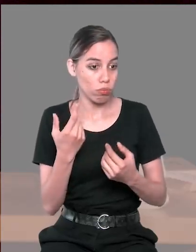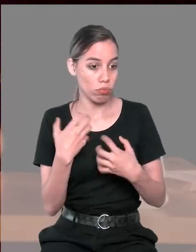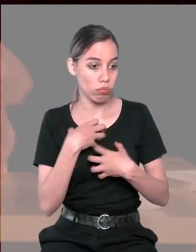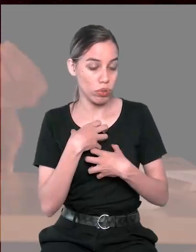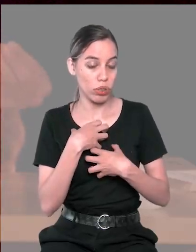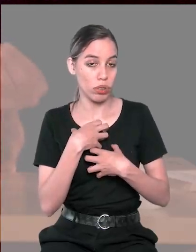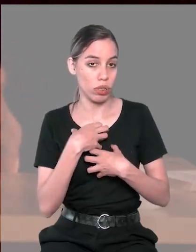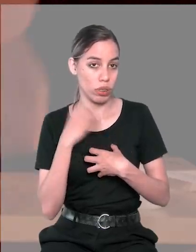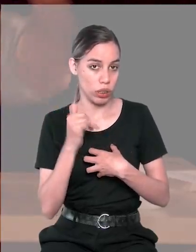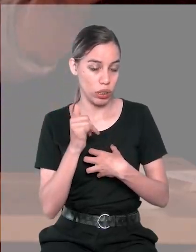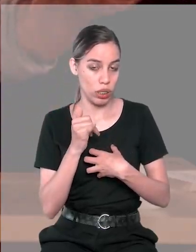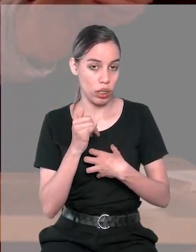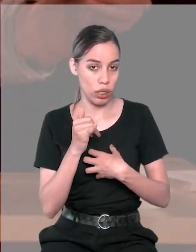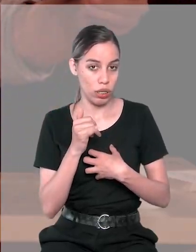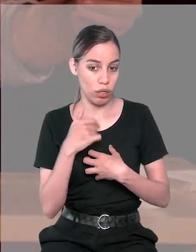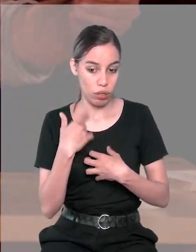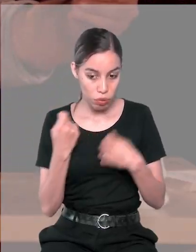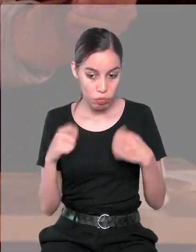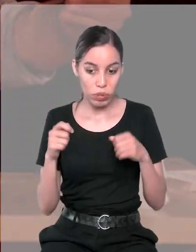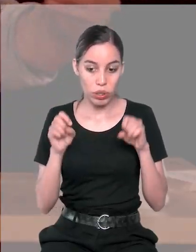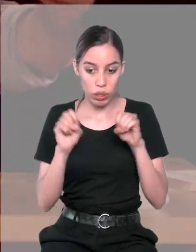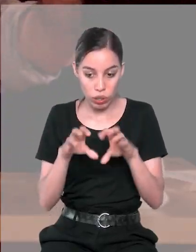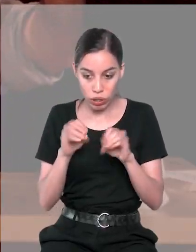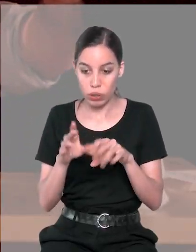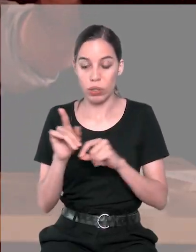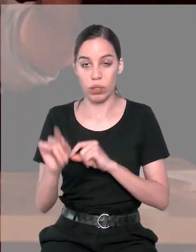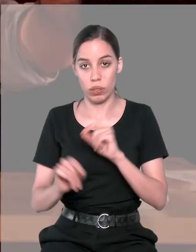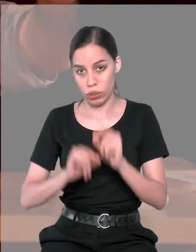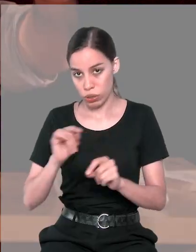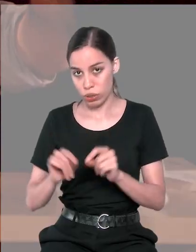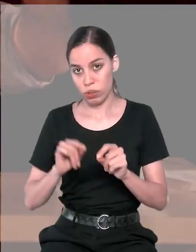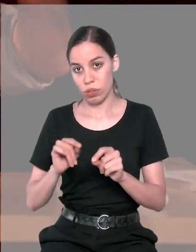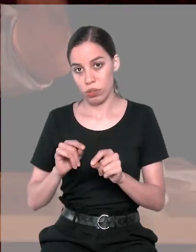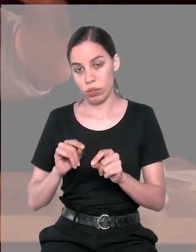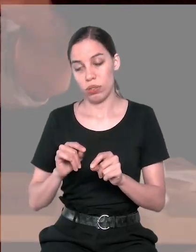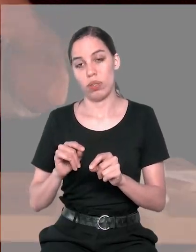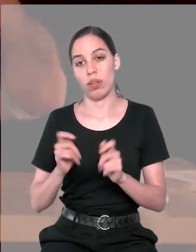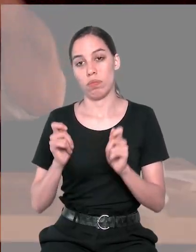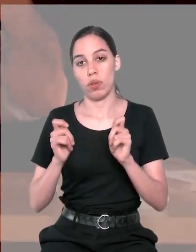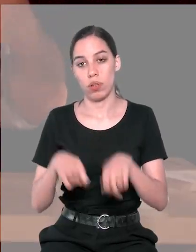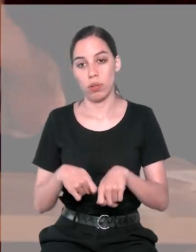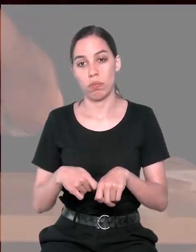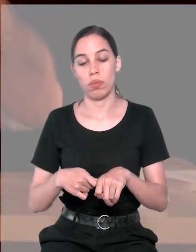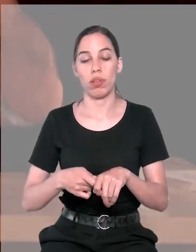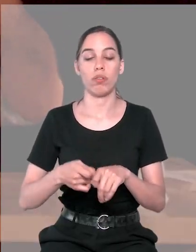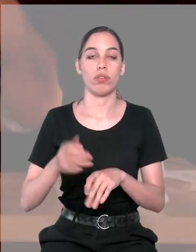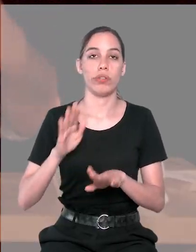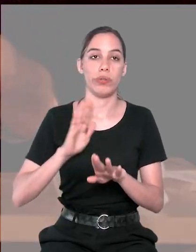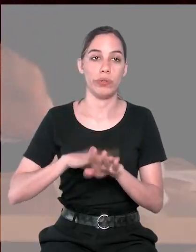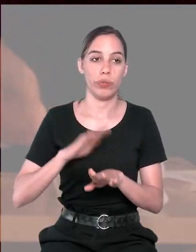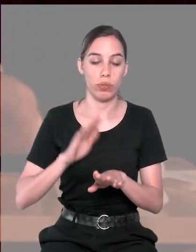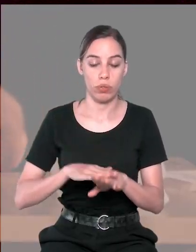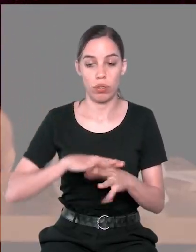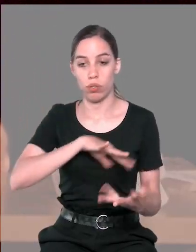nossa experiência de linguagem. É isso que a gente deveria ensinar. O que a gente deveria ensinar é essa dimensão de possibilidade de